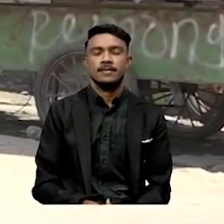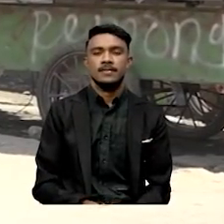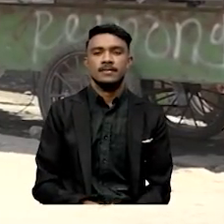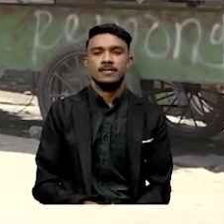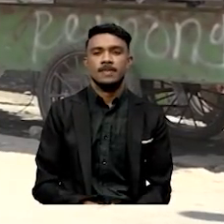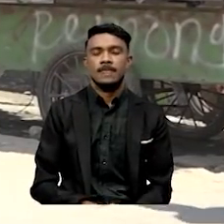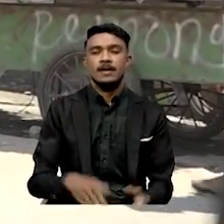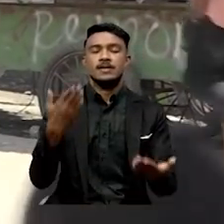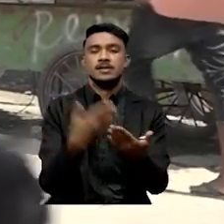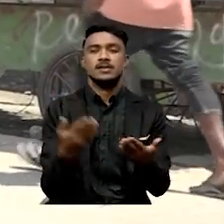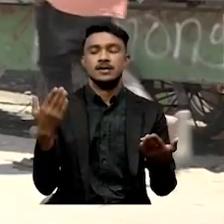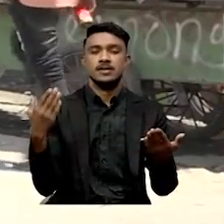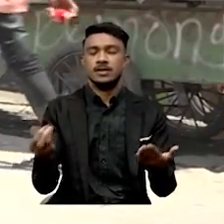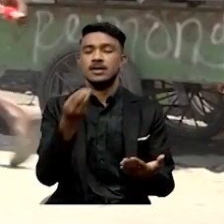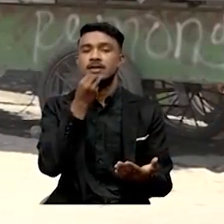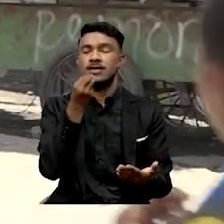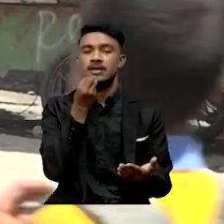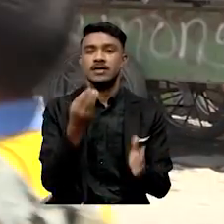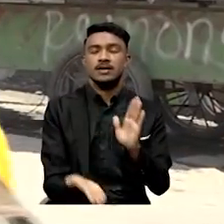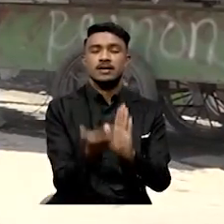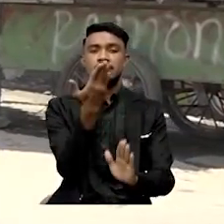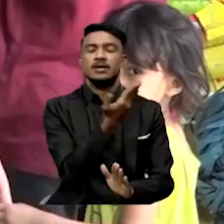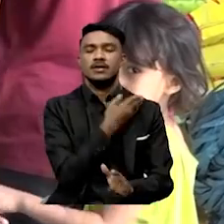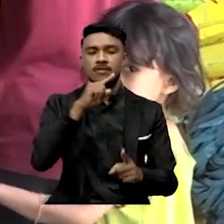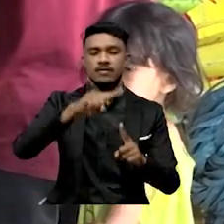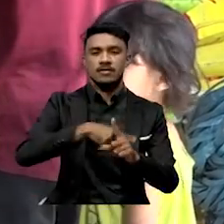Folin sesan de série básica sai a ru e a fulan